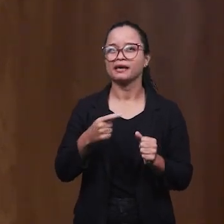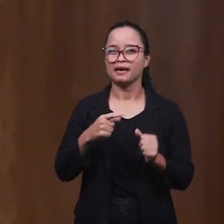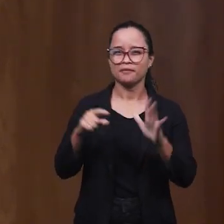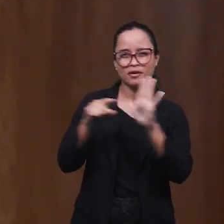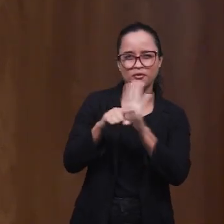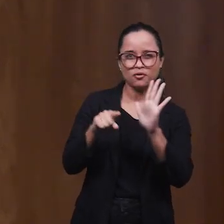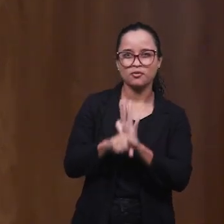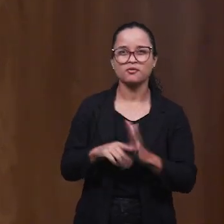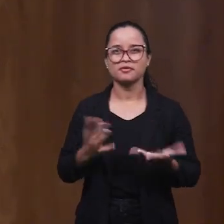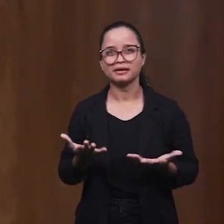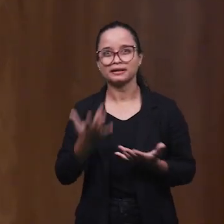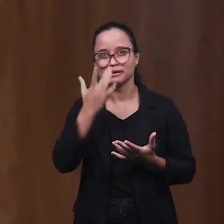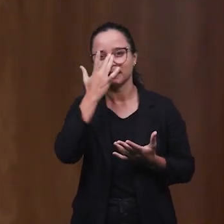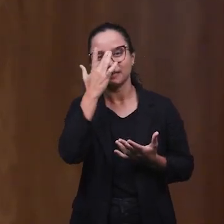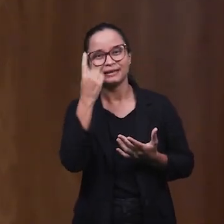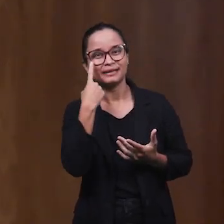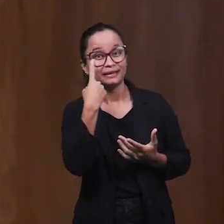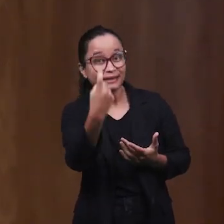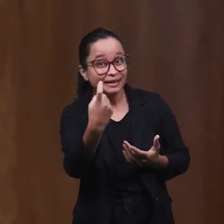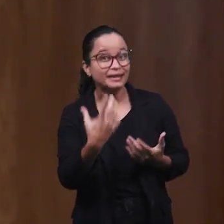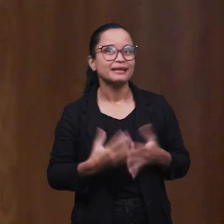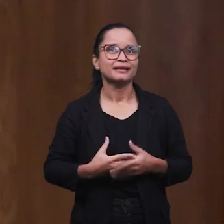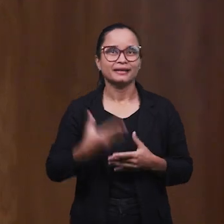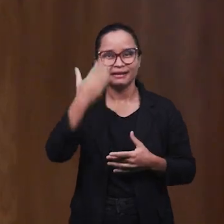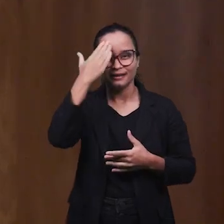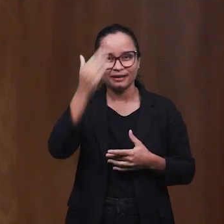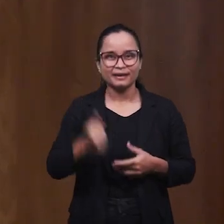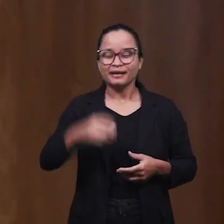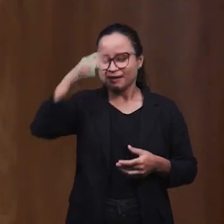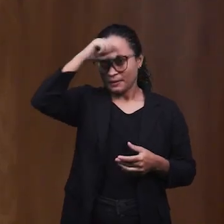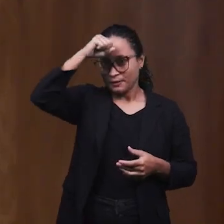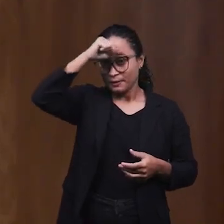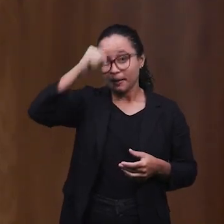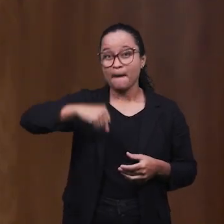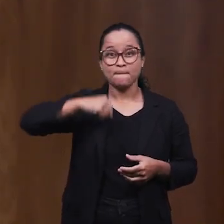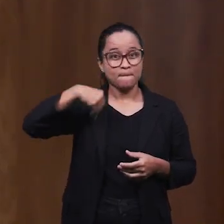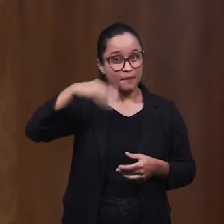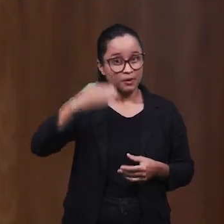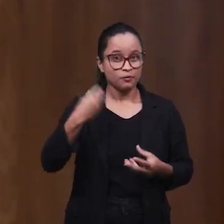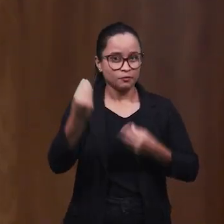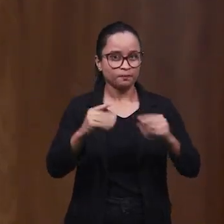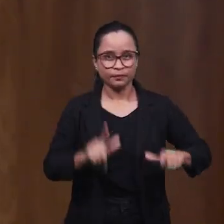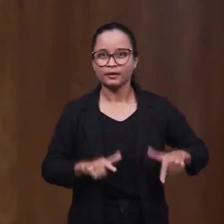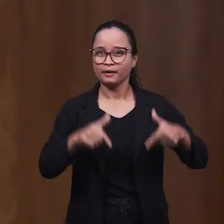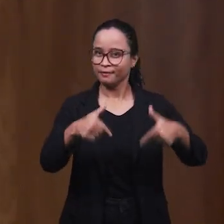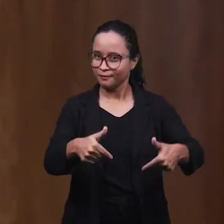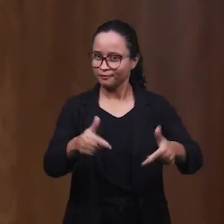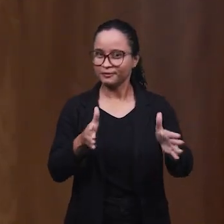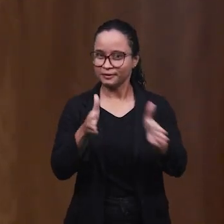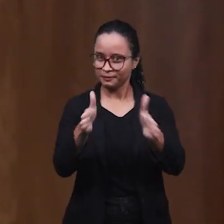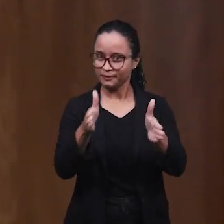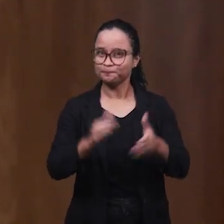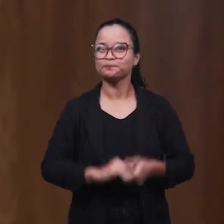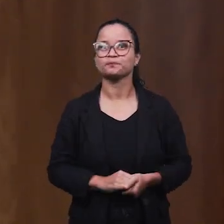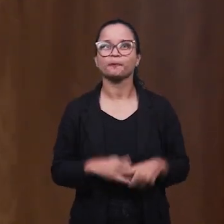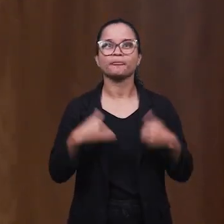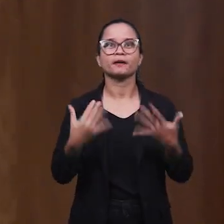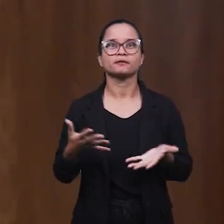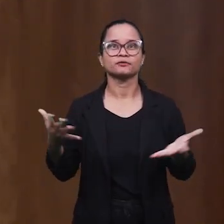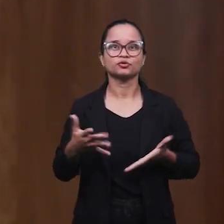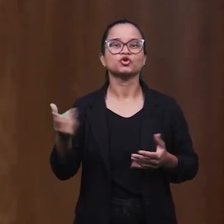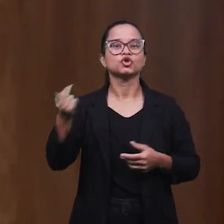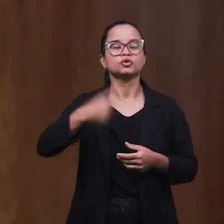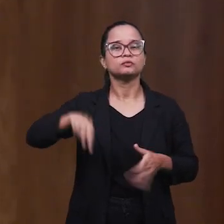questionamentos, há algum interesse, né, de aprendermos mais sobre todas essas ações de acessibilidade. E hoje nós vamos fazer